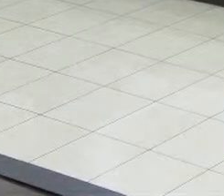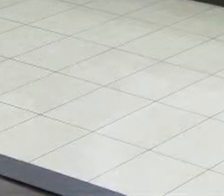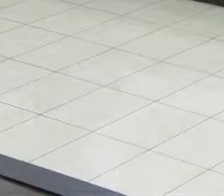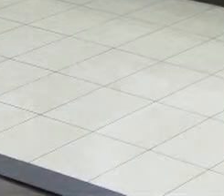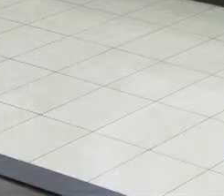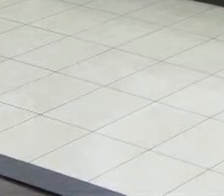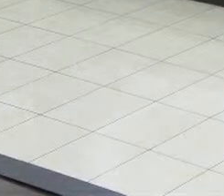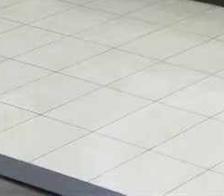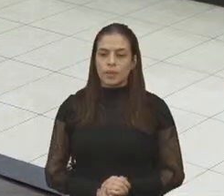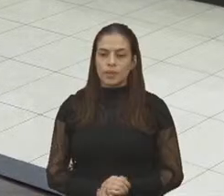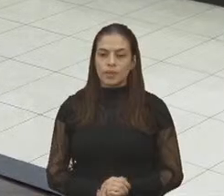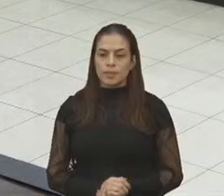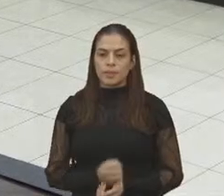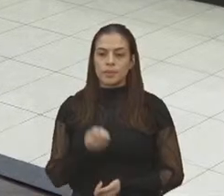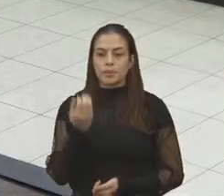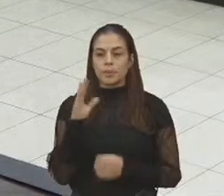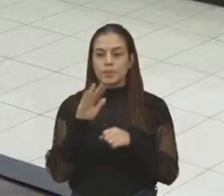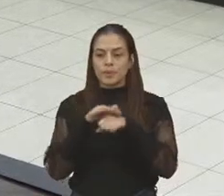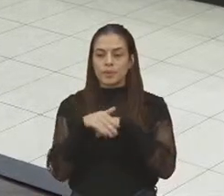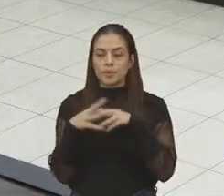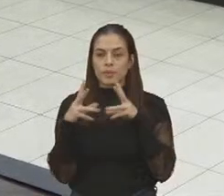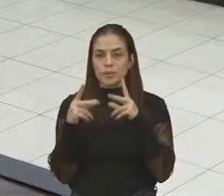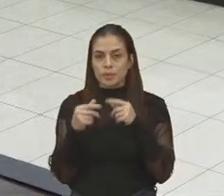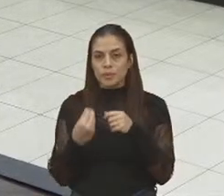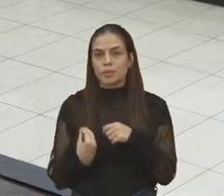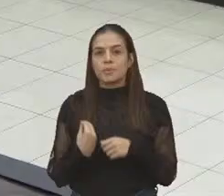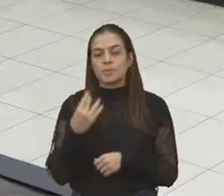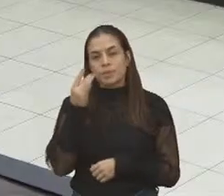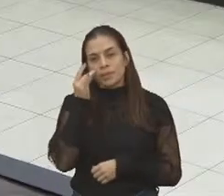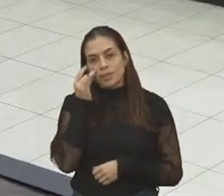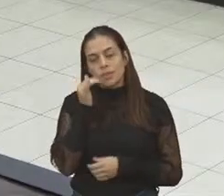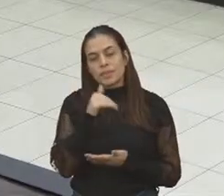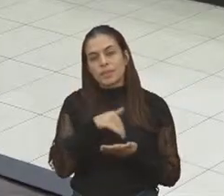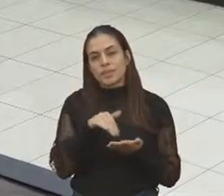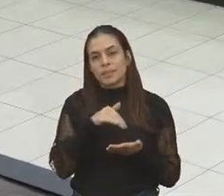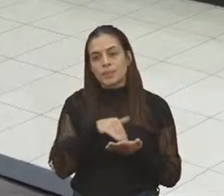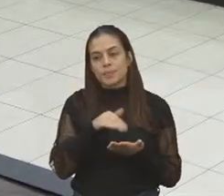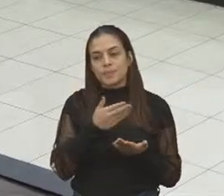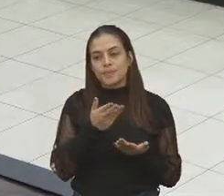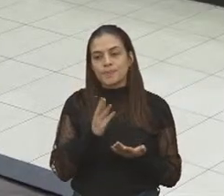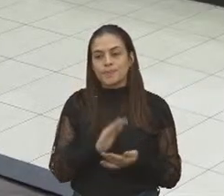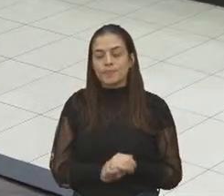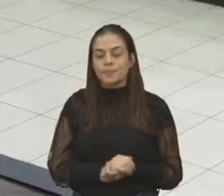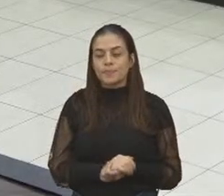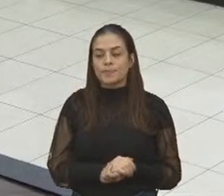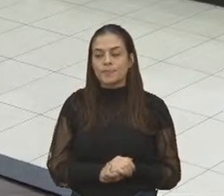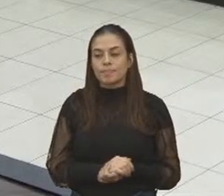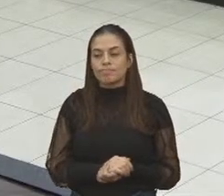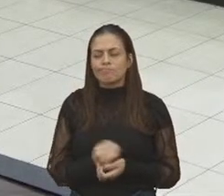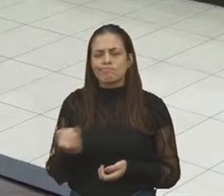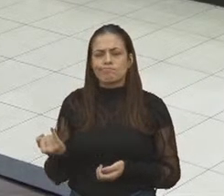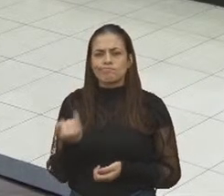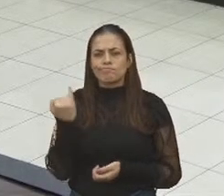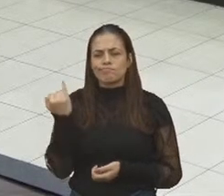Boa noite a todos, presente aí, secretário. A grande importância que eu